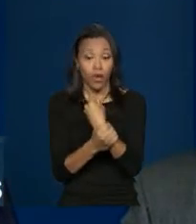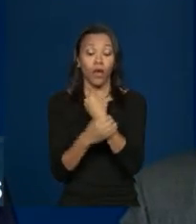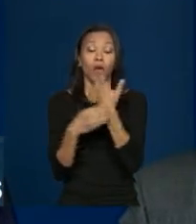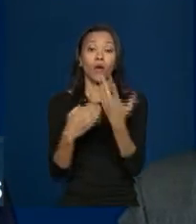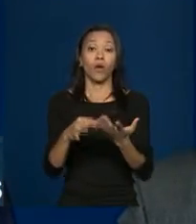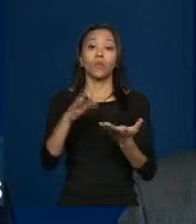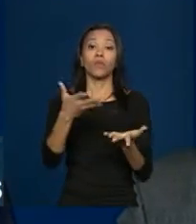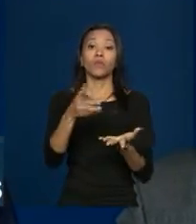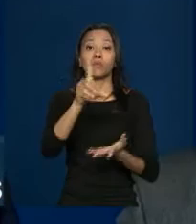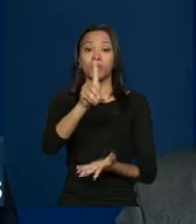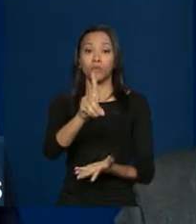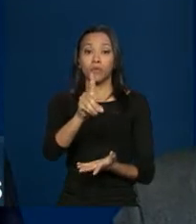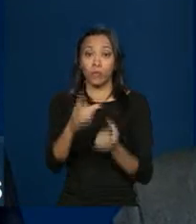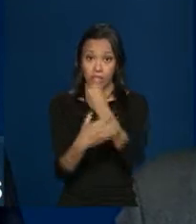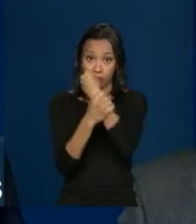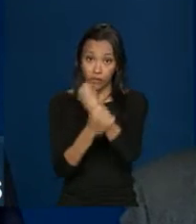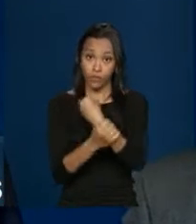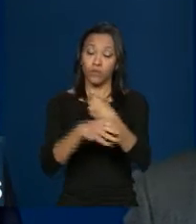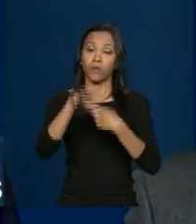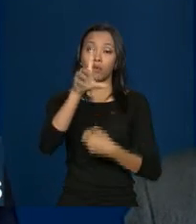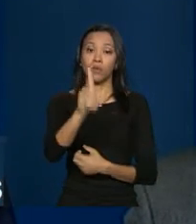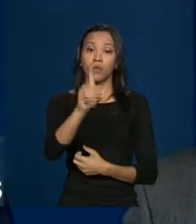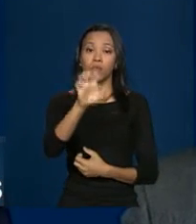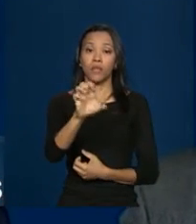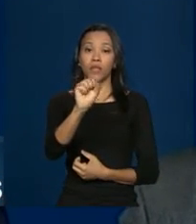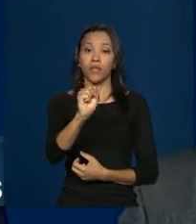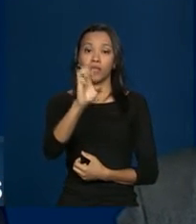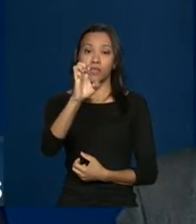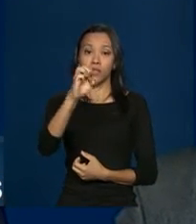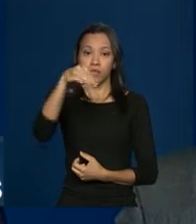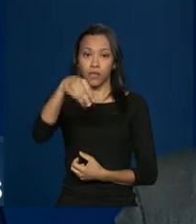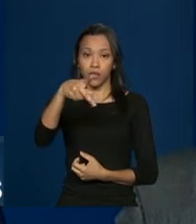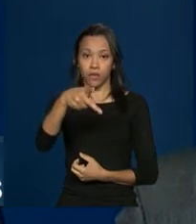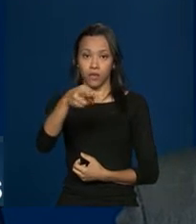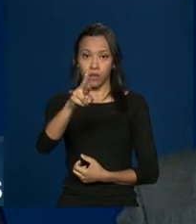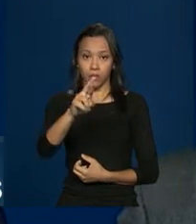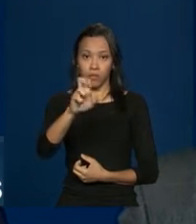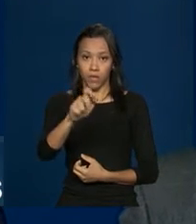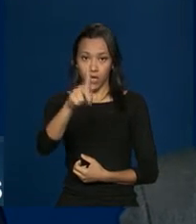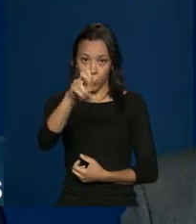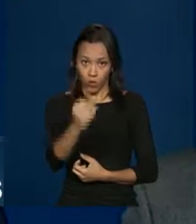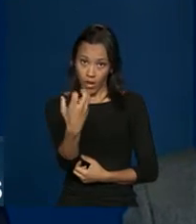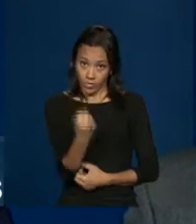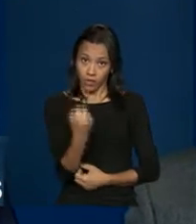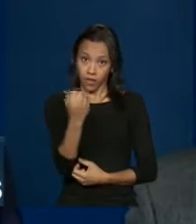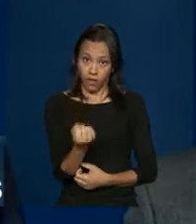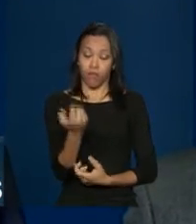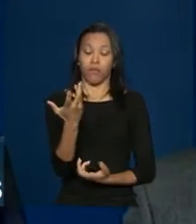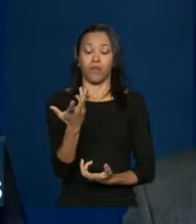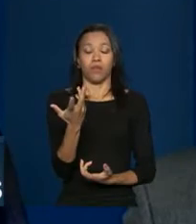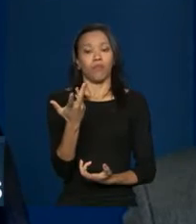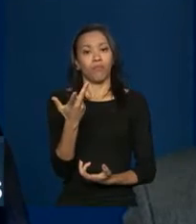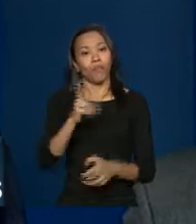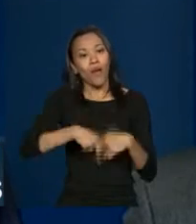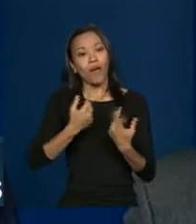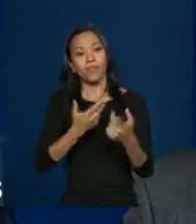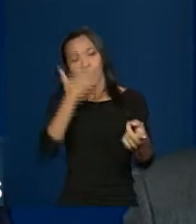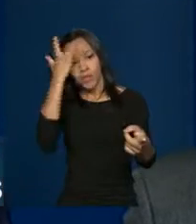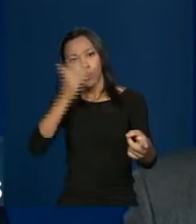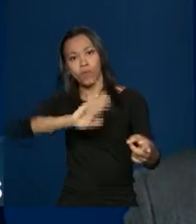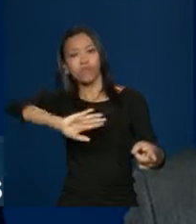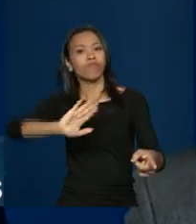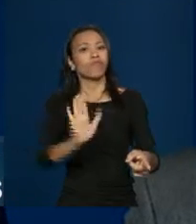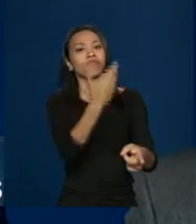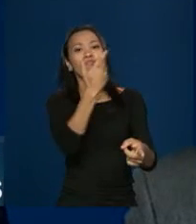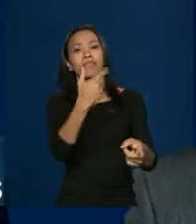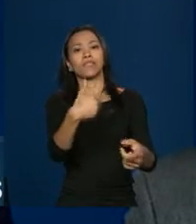aquelas pessoas que foram resgatadas de situação análoga à de escravo. Os núcleos